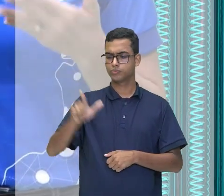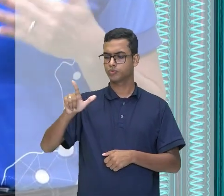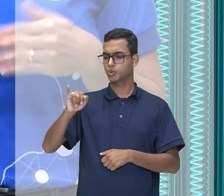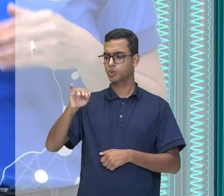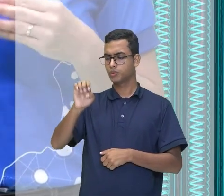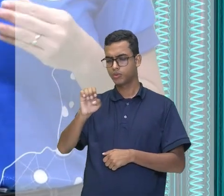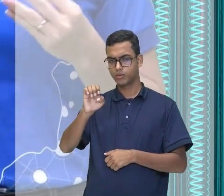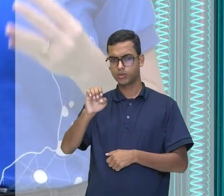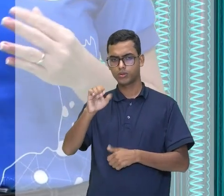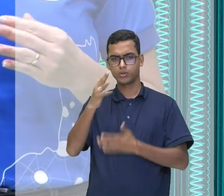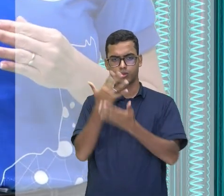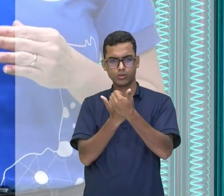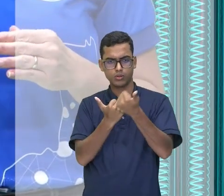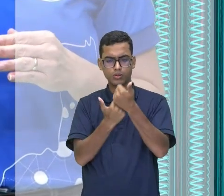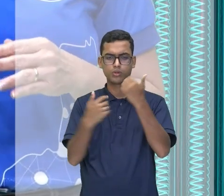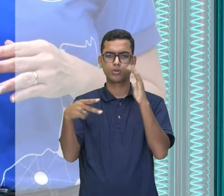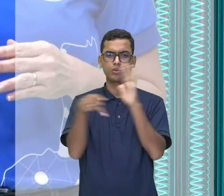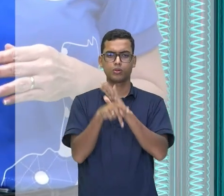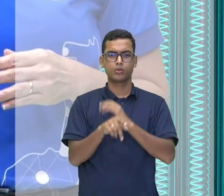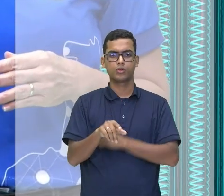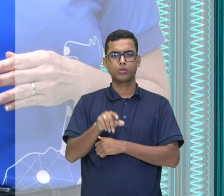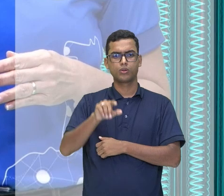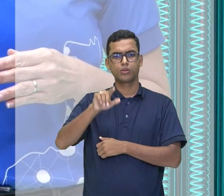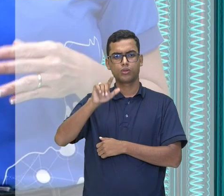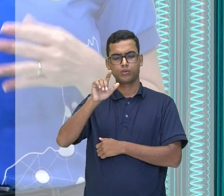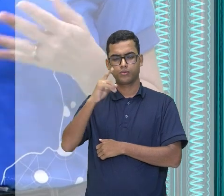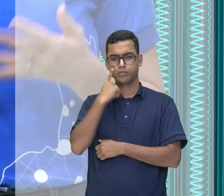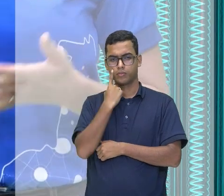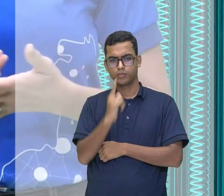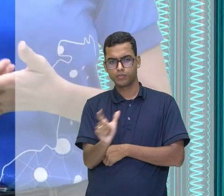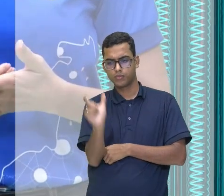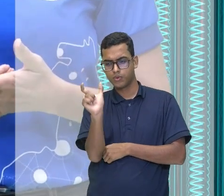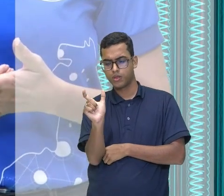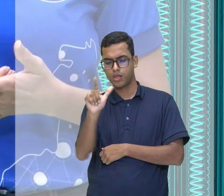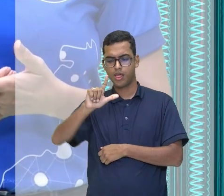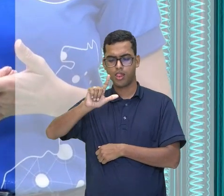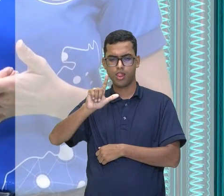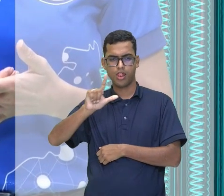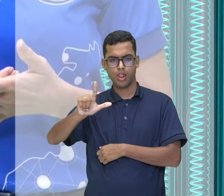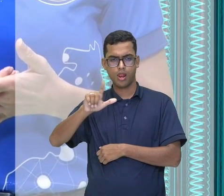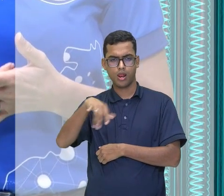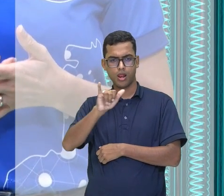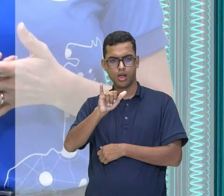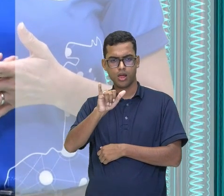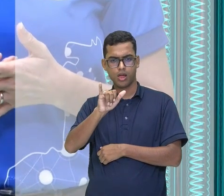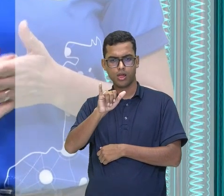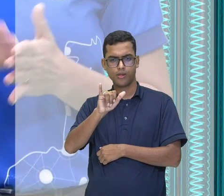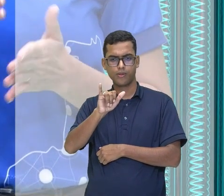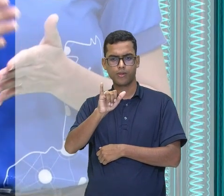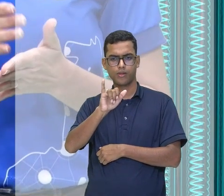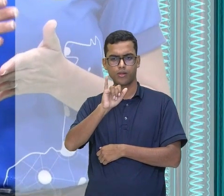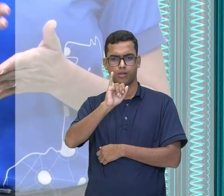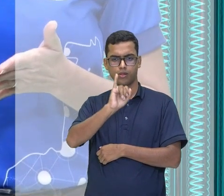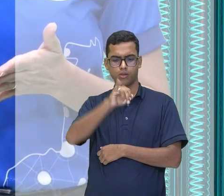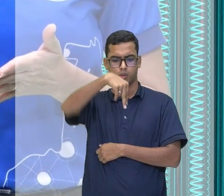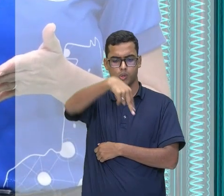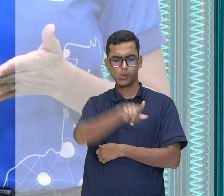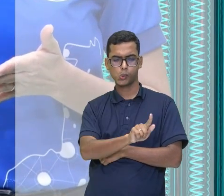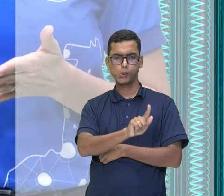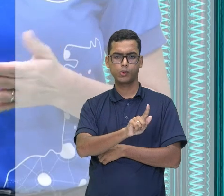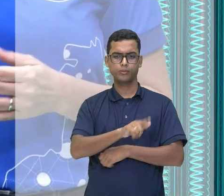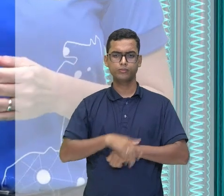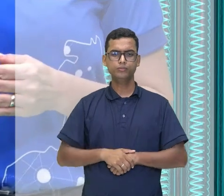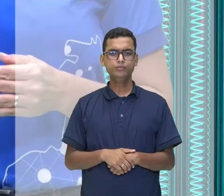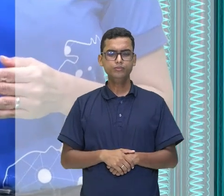lying, né? Lie pode ser mentir, certo? Então, lying, mentindo. Tudo bem? Terminou em